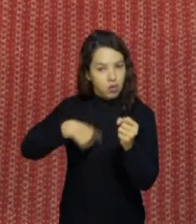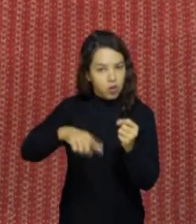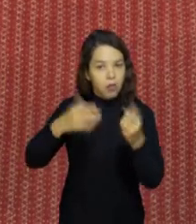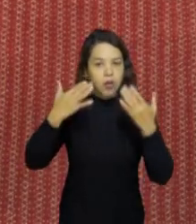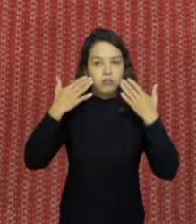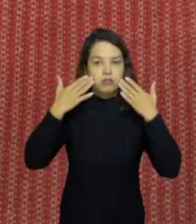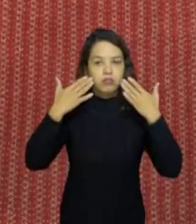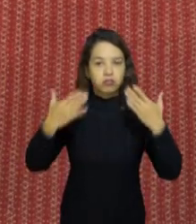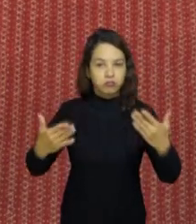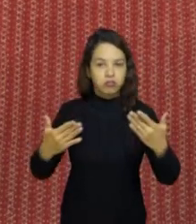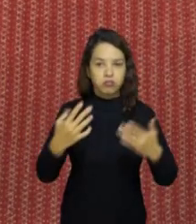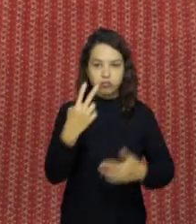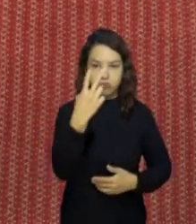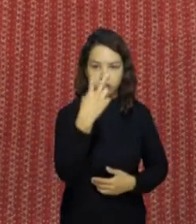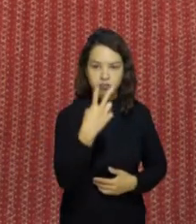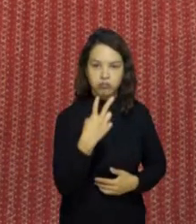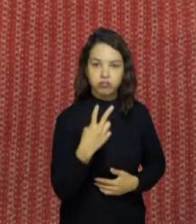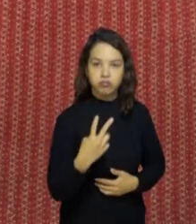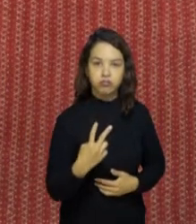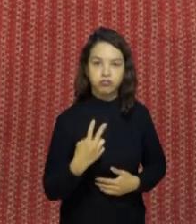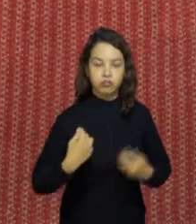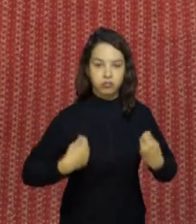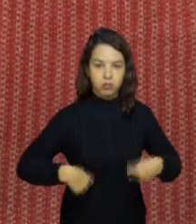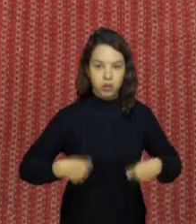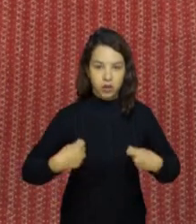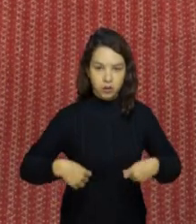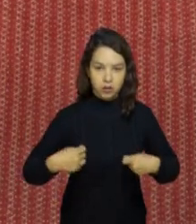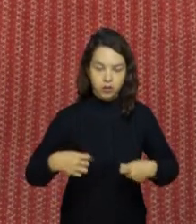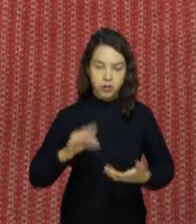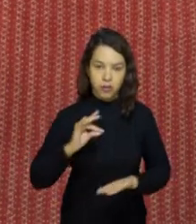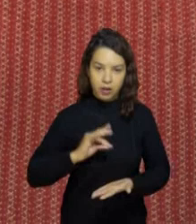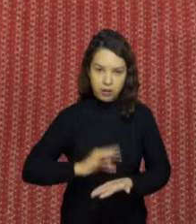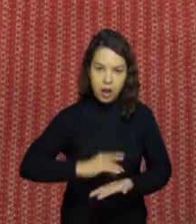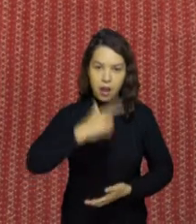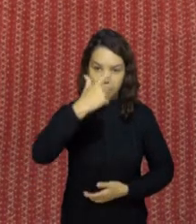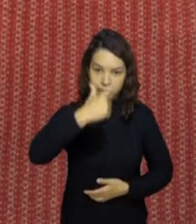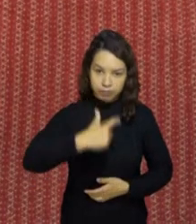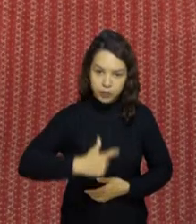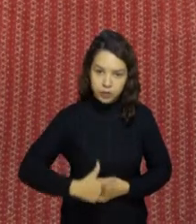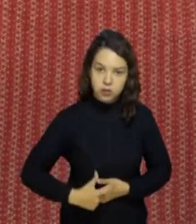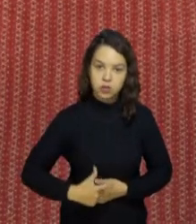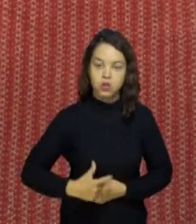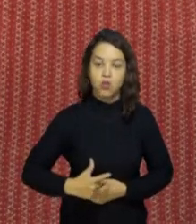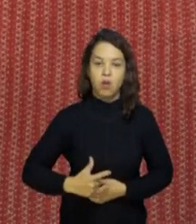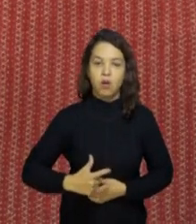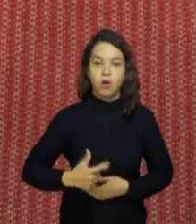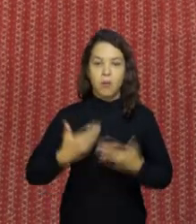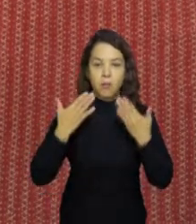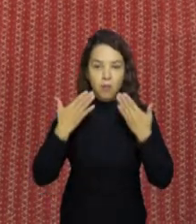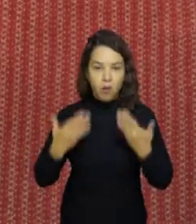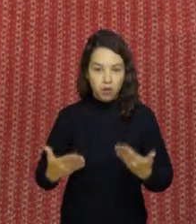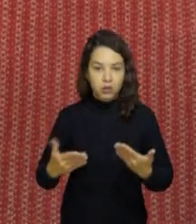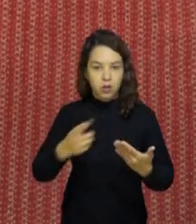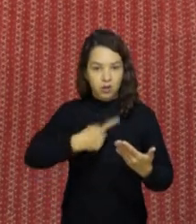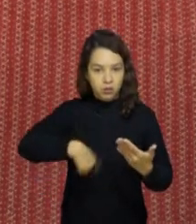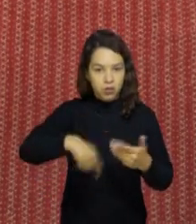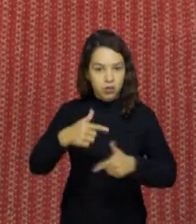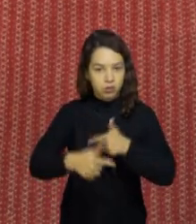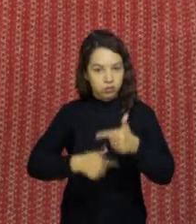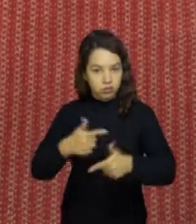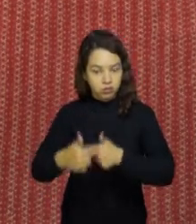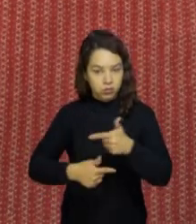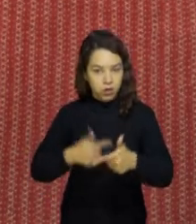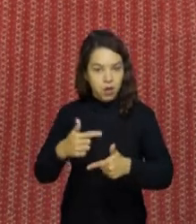gente colocar a nossa identidade naquilo que nós fazemos e sempre, num Estado democrático